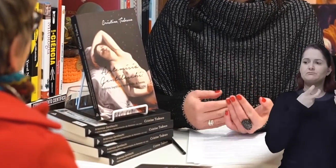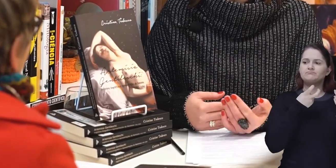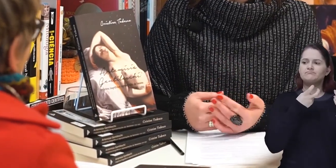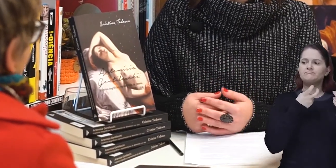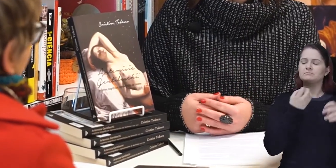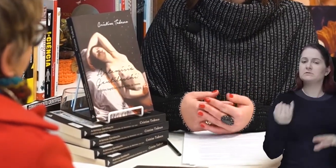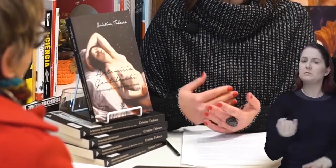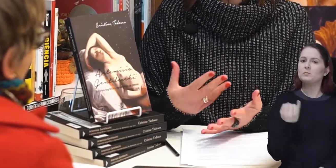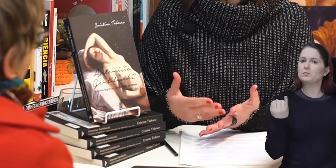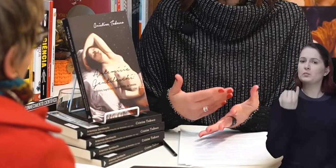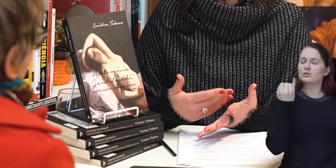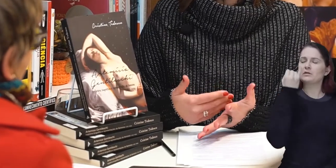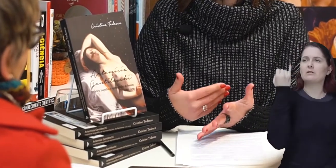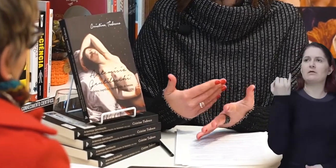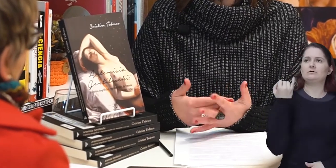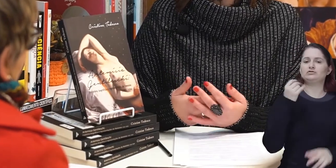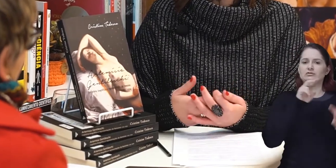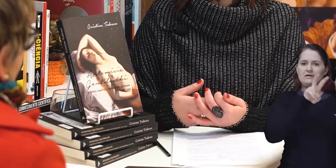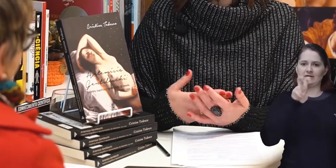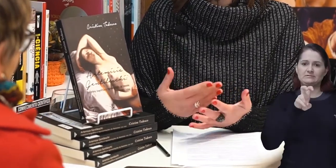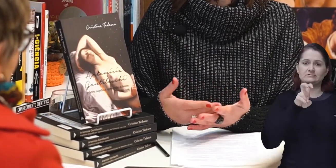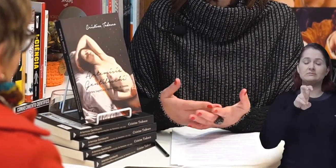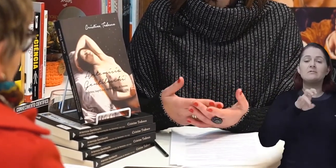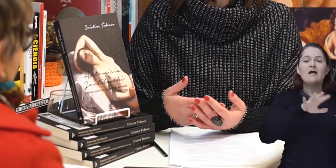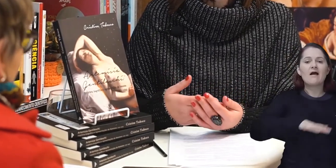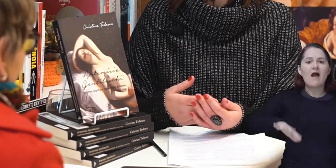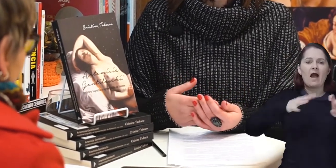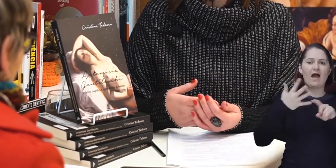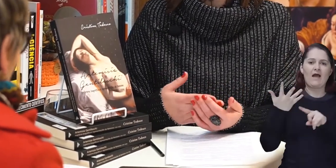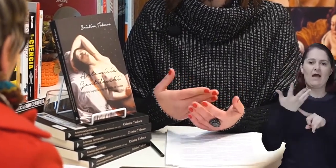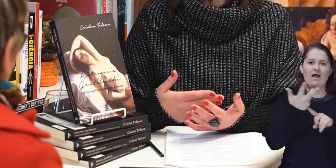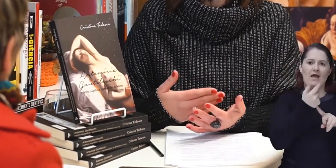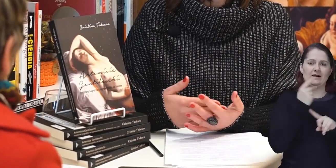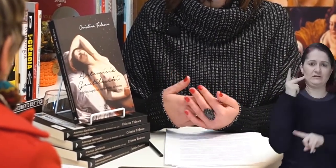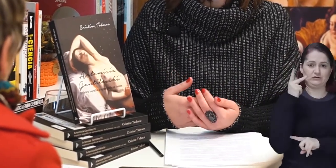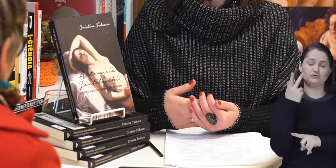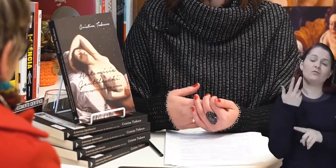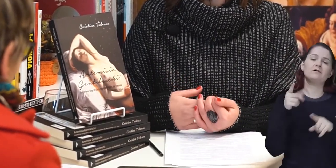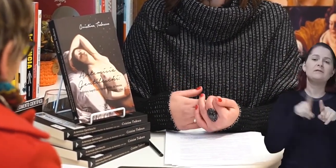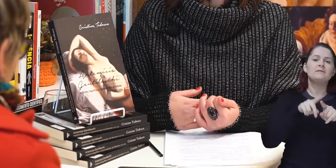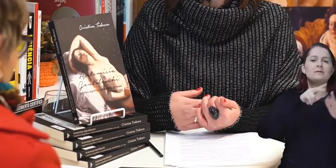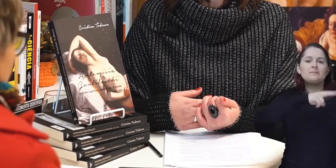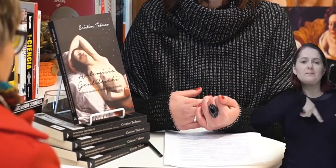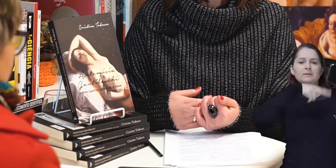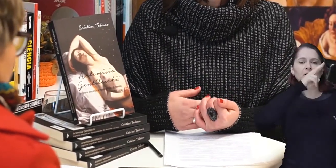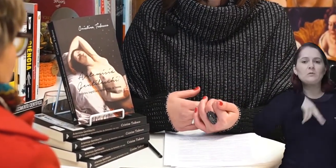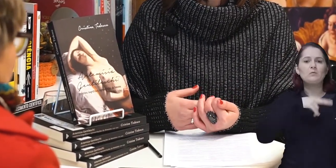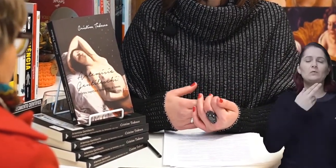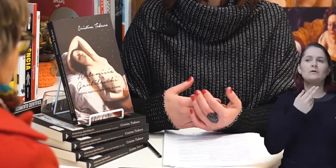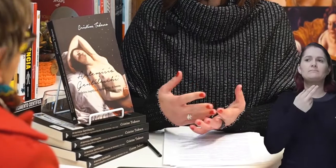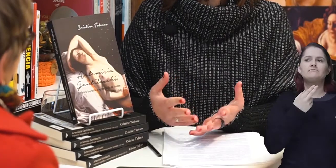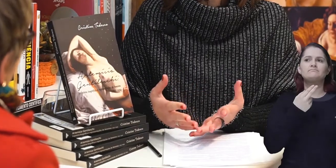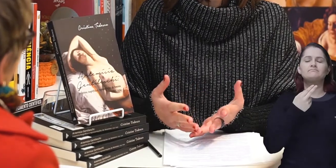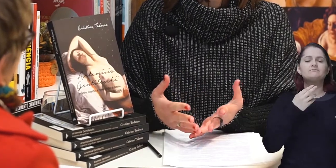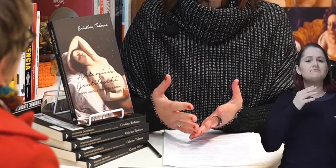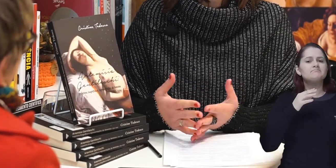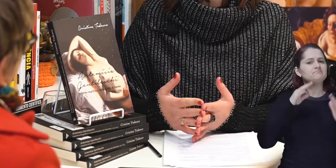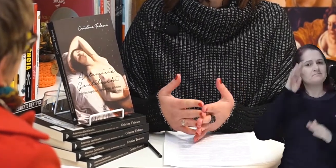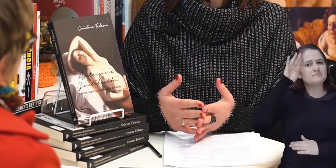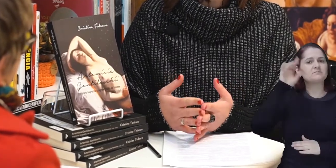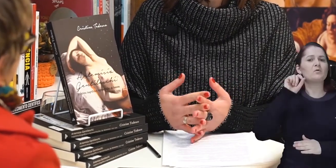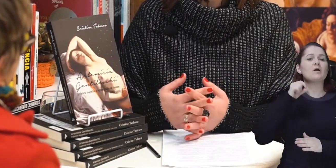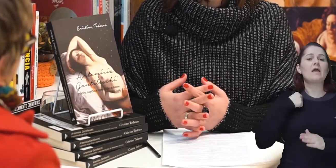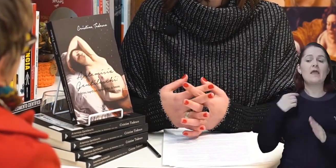vejo com a importância, né, a grande relevância desse tema para a história da arte, para a história da pintura. Um dos